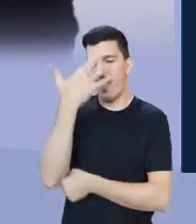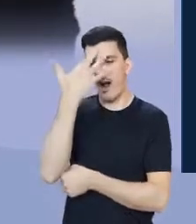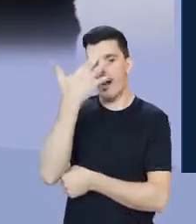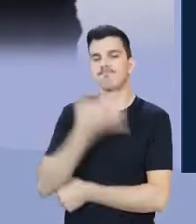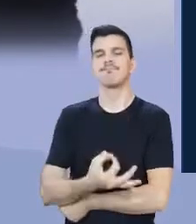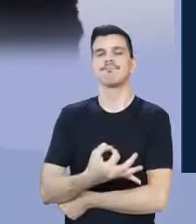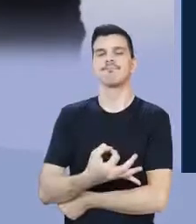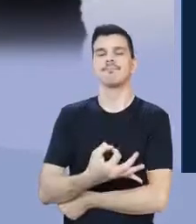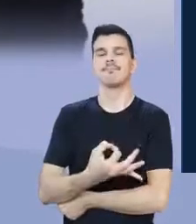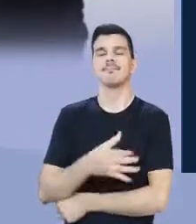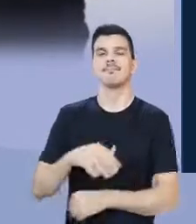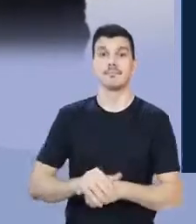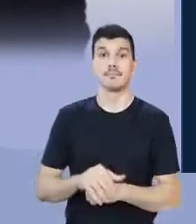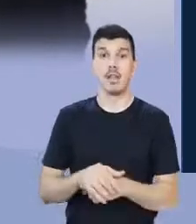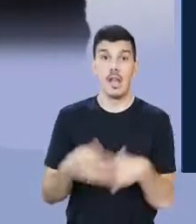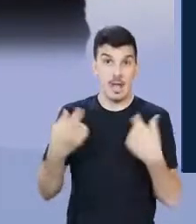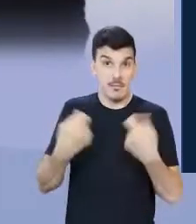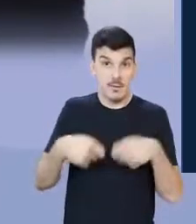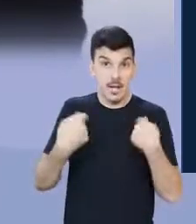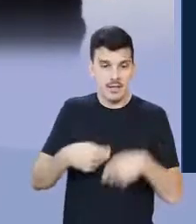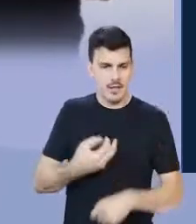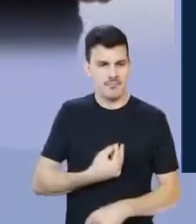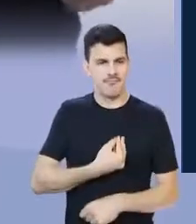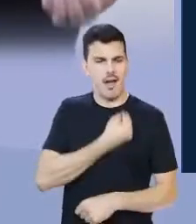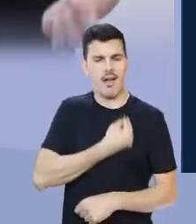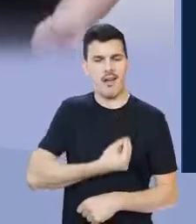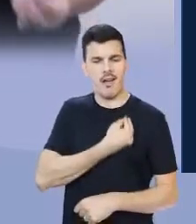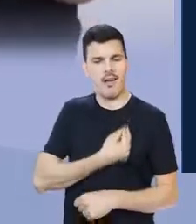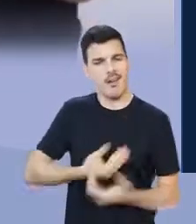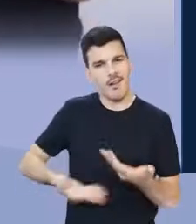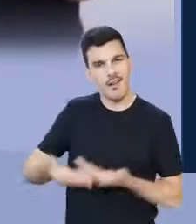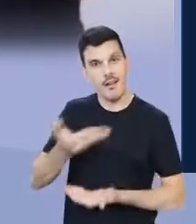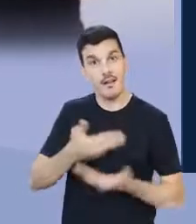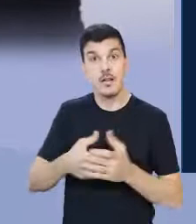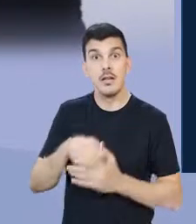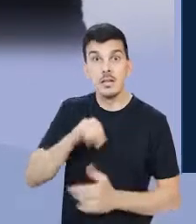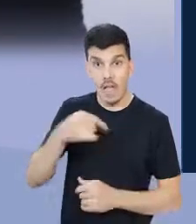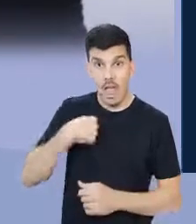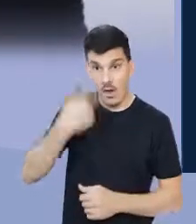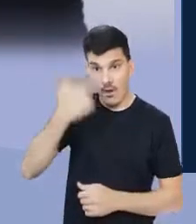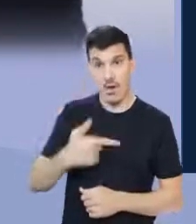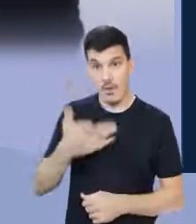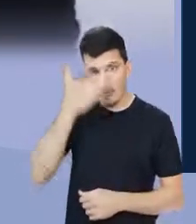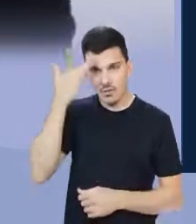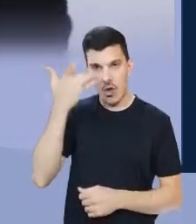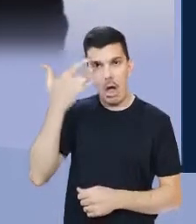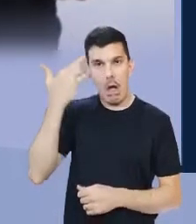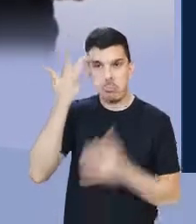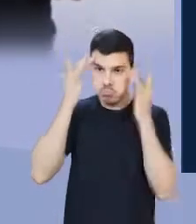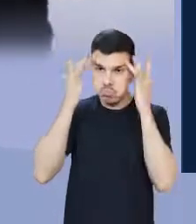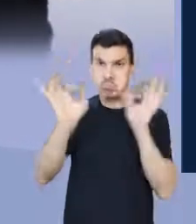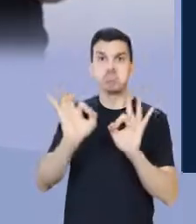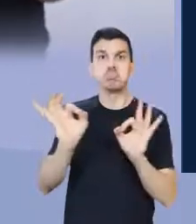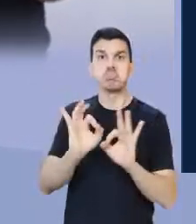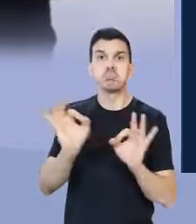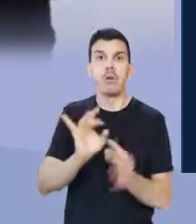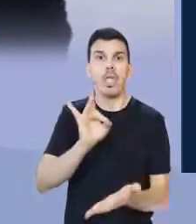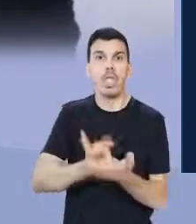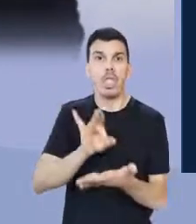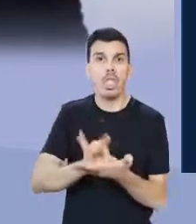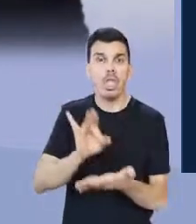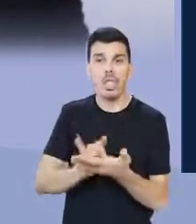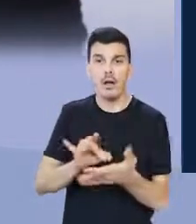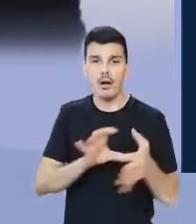de consciência. Era preciso participar. Se eu sou uma pessoa inconsciente